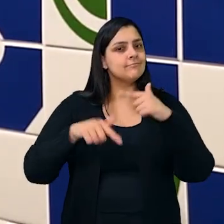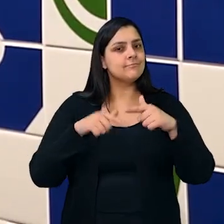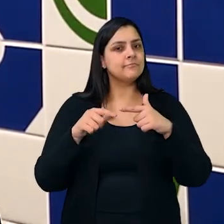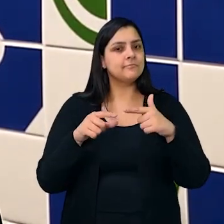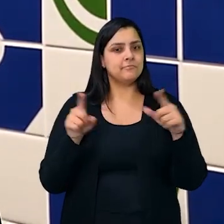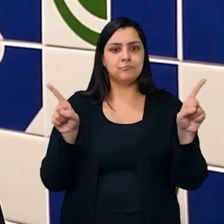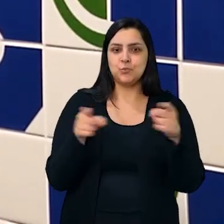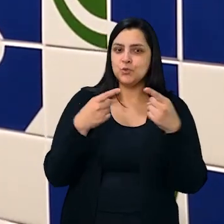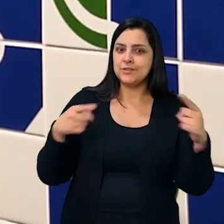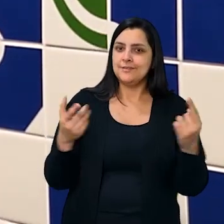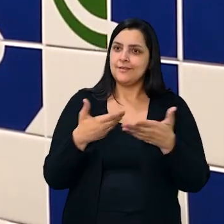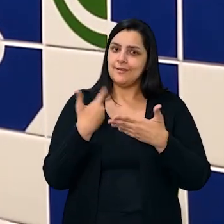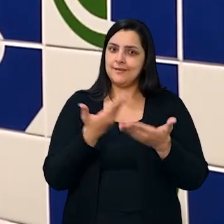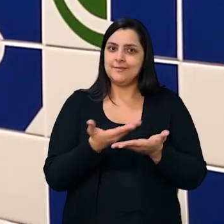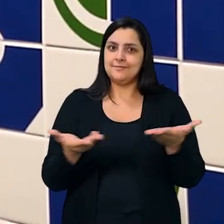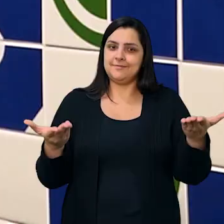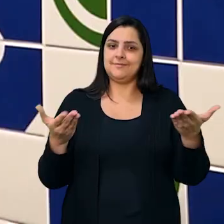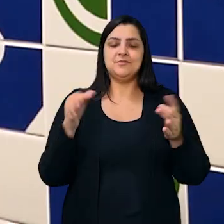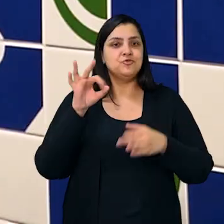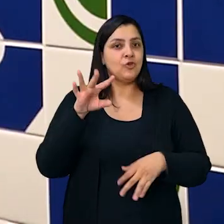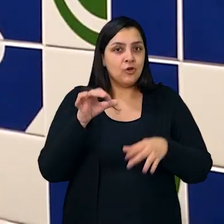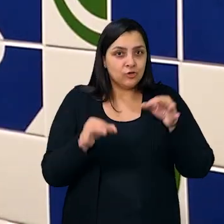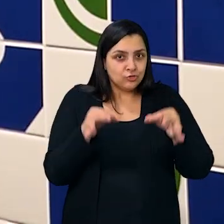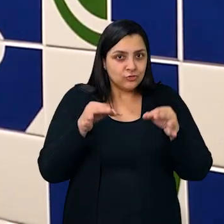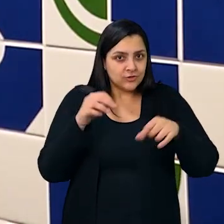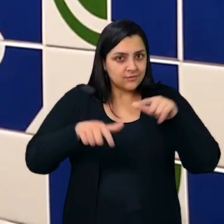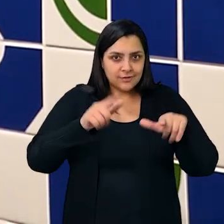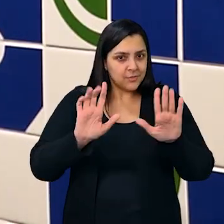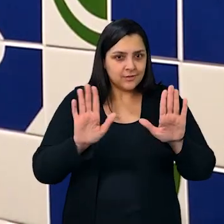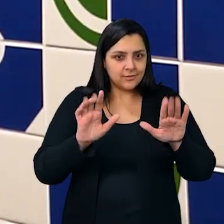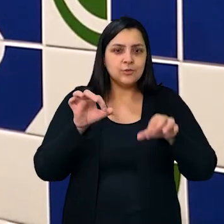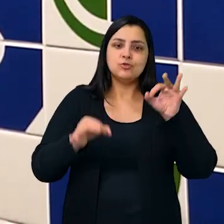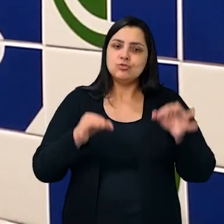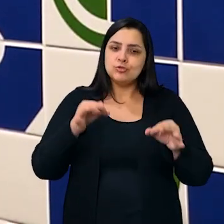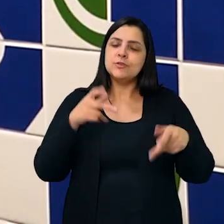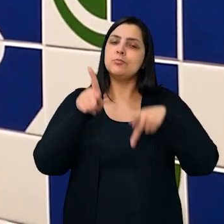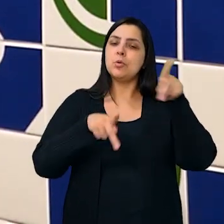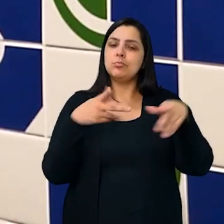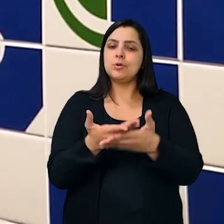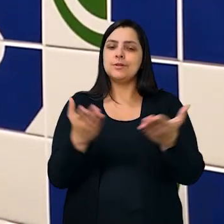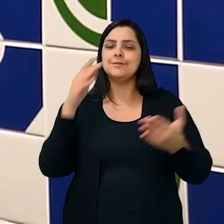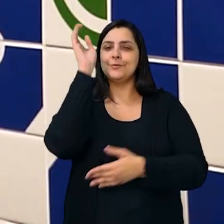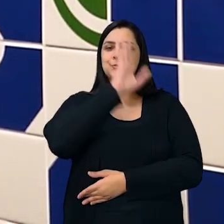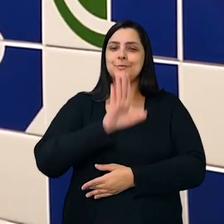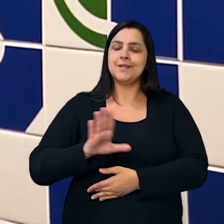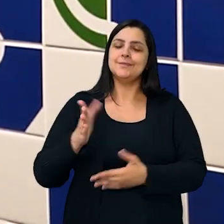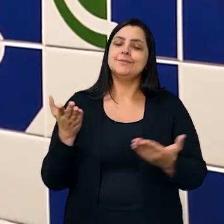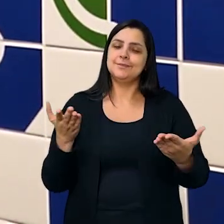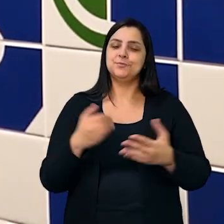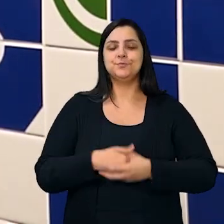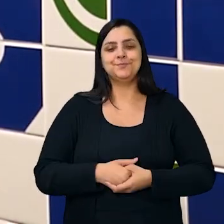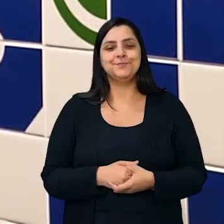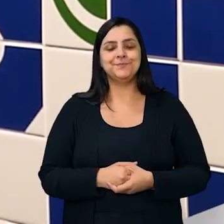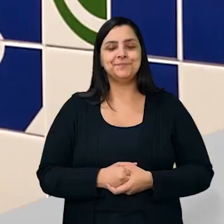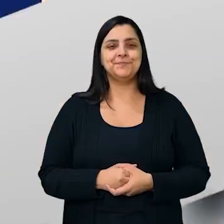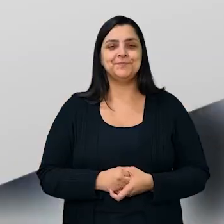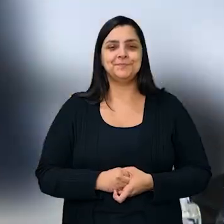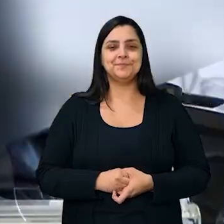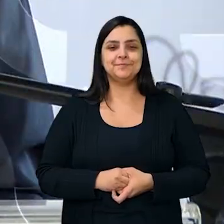serviços musicais prestados não só à Justiça do Trabalho, mas à Justiça e à população do Brasil como um